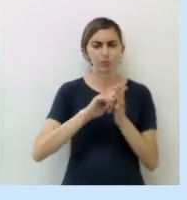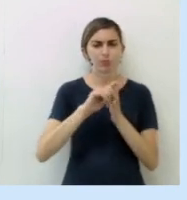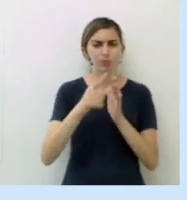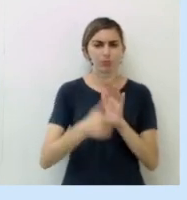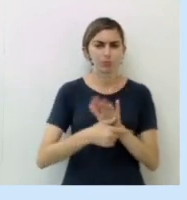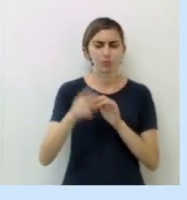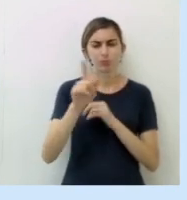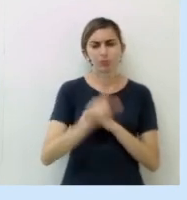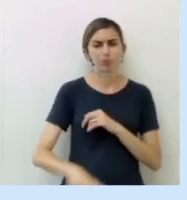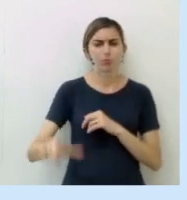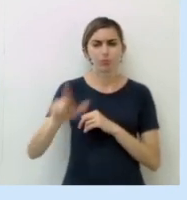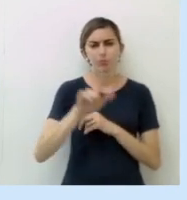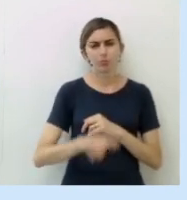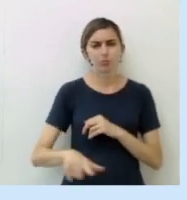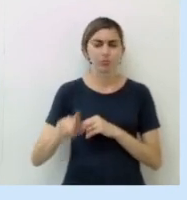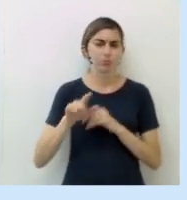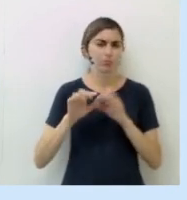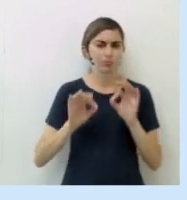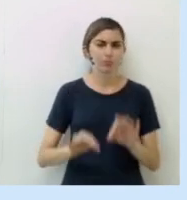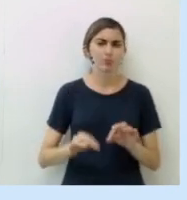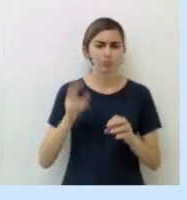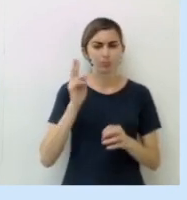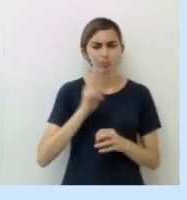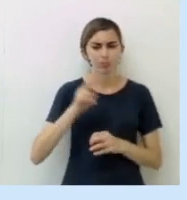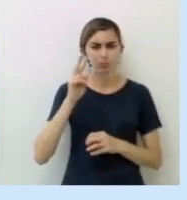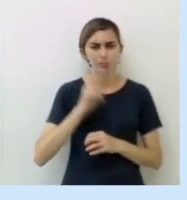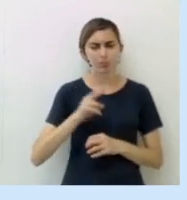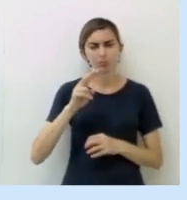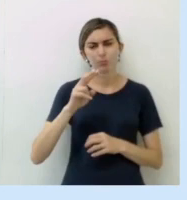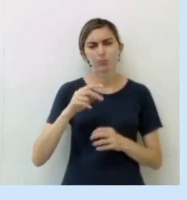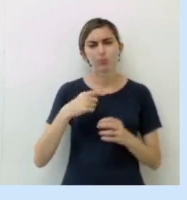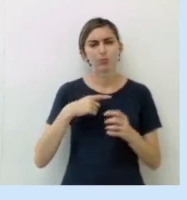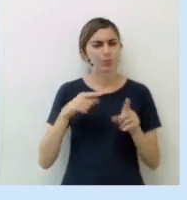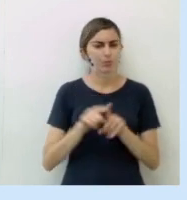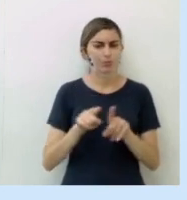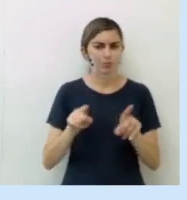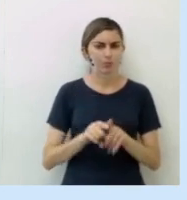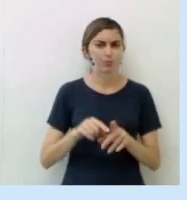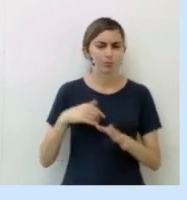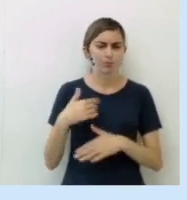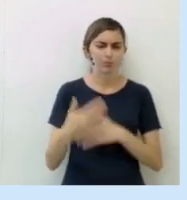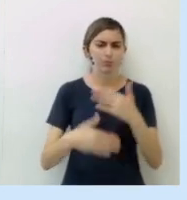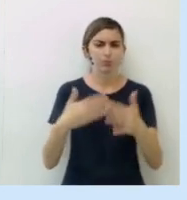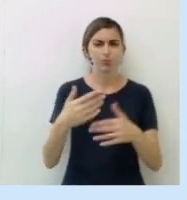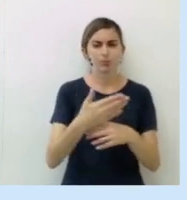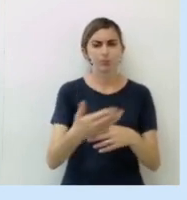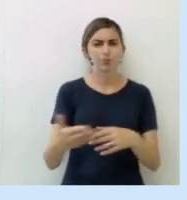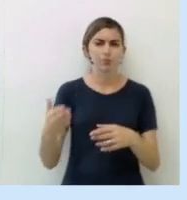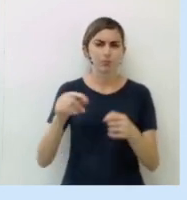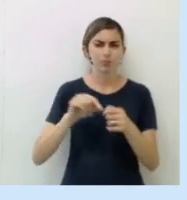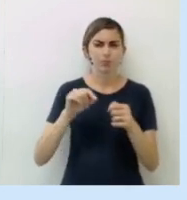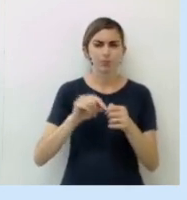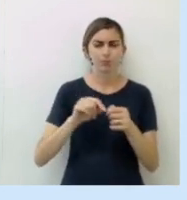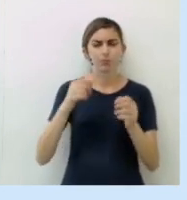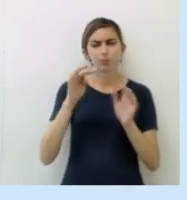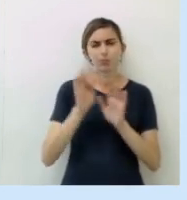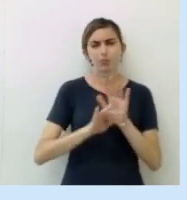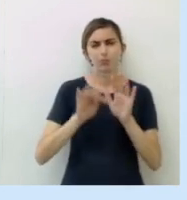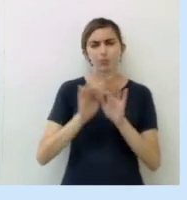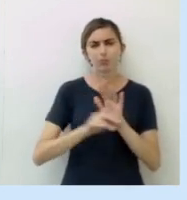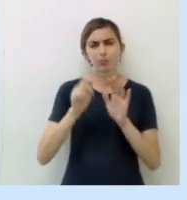gêneros literários, certo? E lembrar que retextualizar também seria o processo de você reescrever um texto,